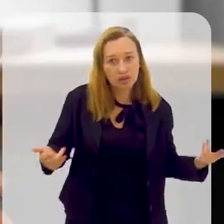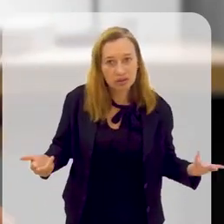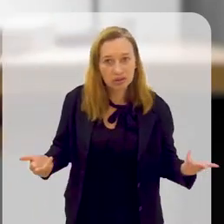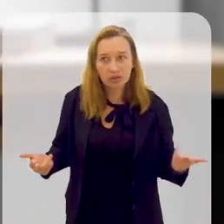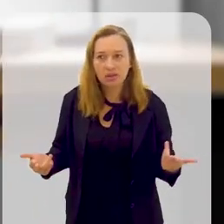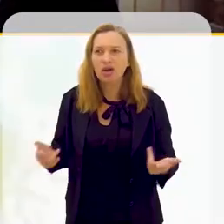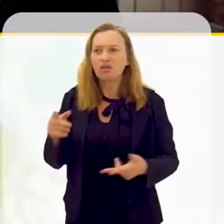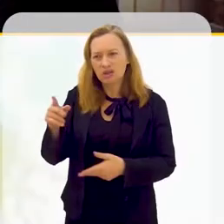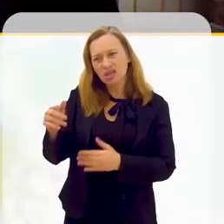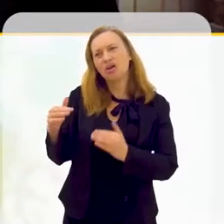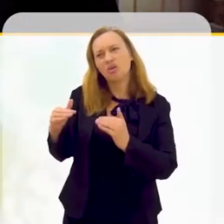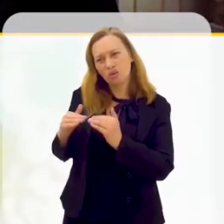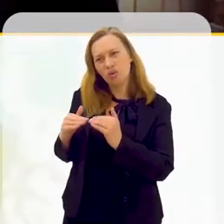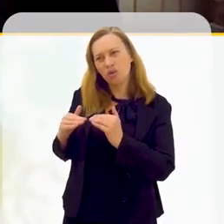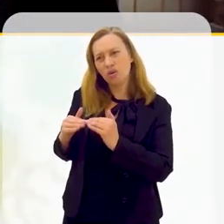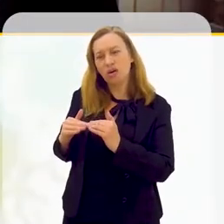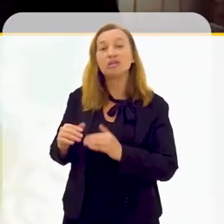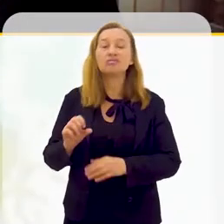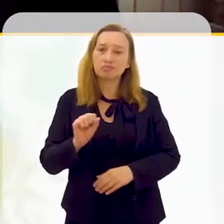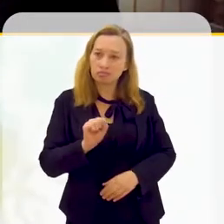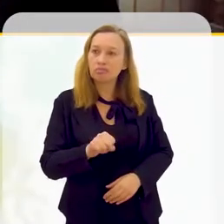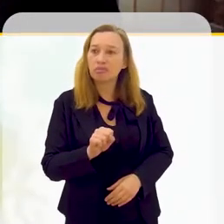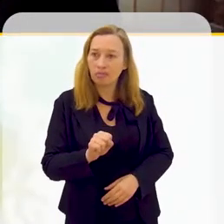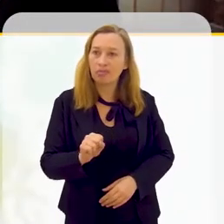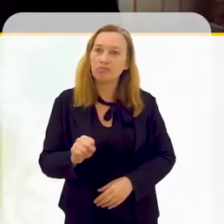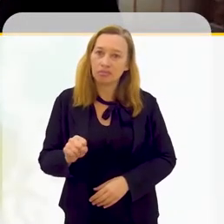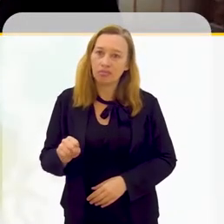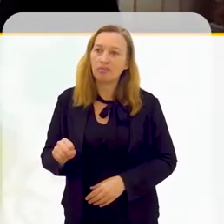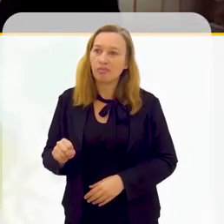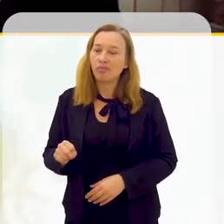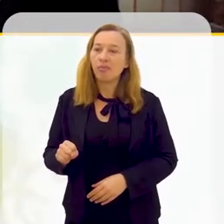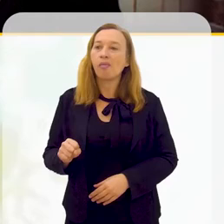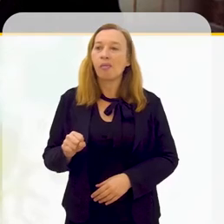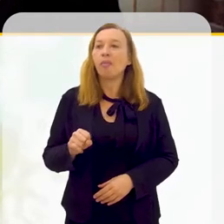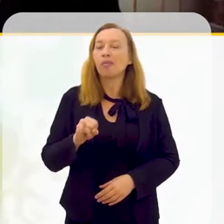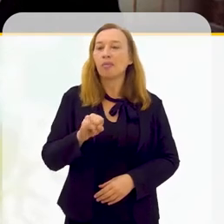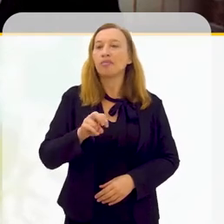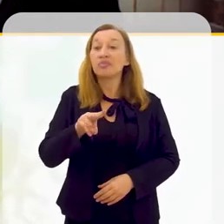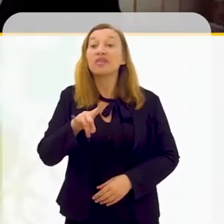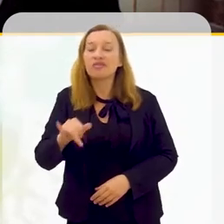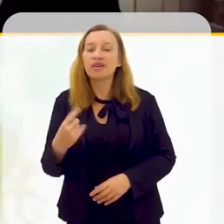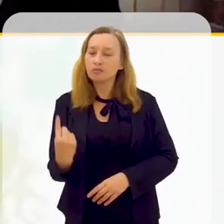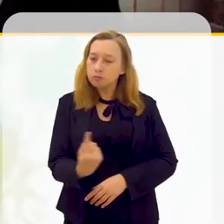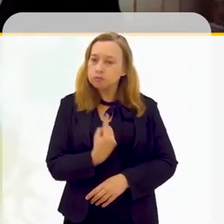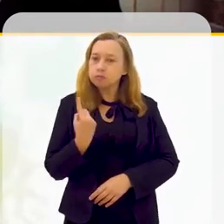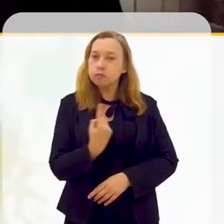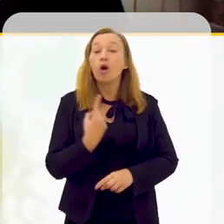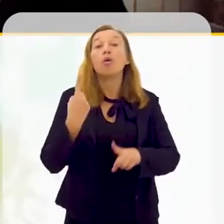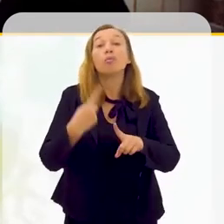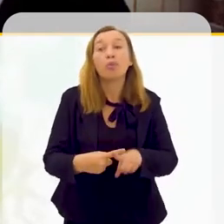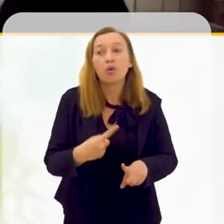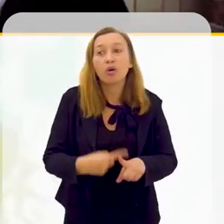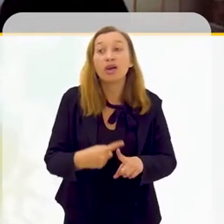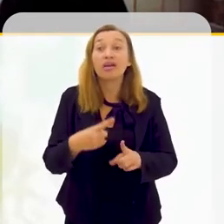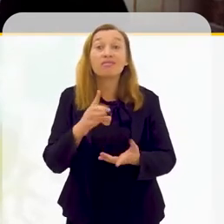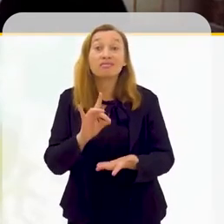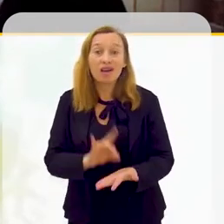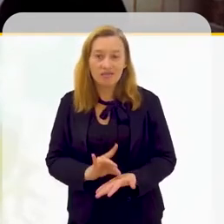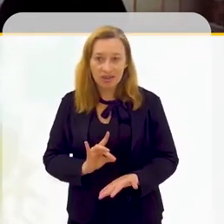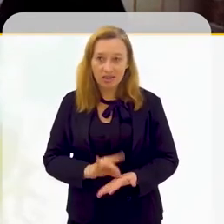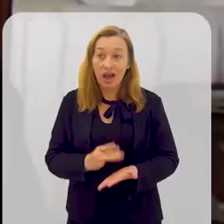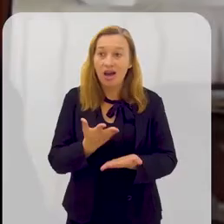as coisas você concorda concordo Sim ele vai se isolando porque